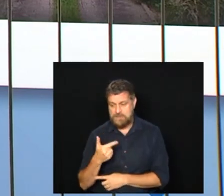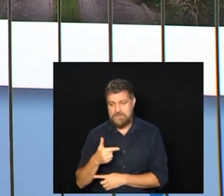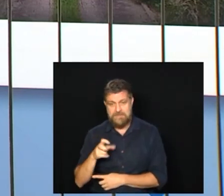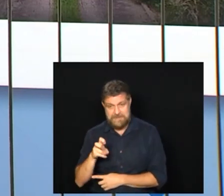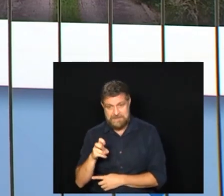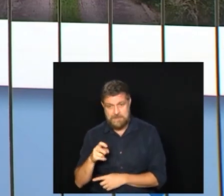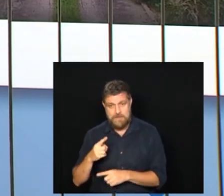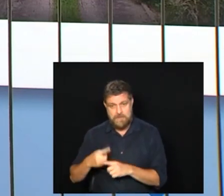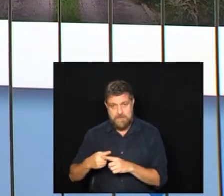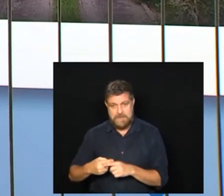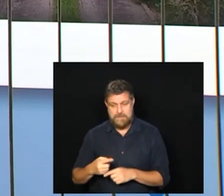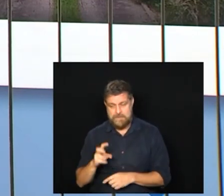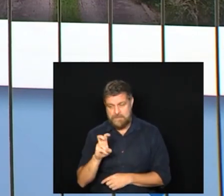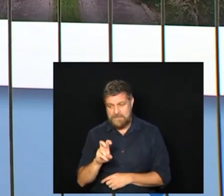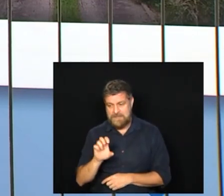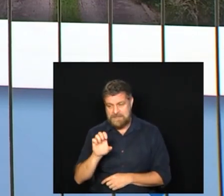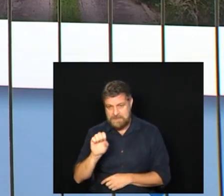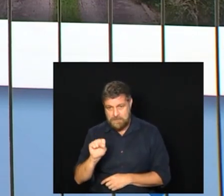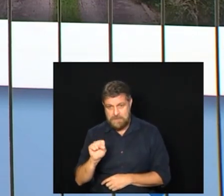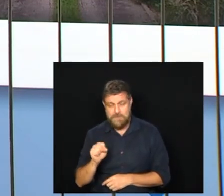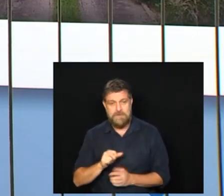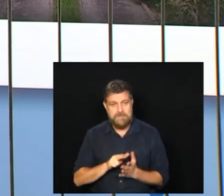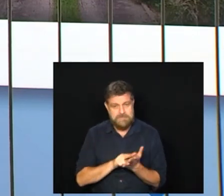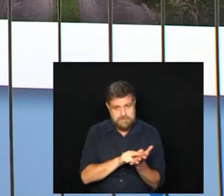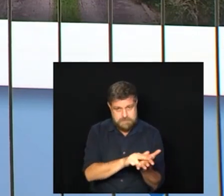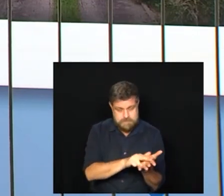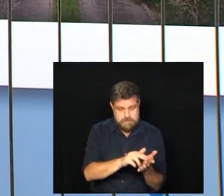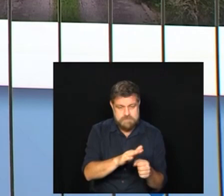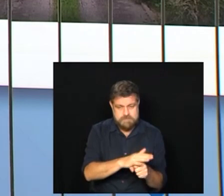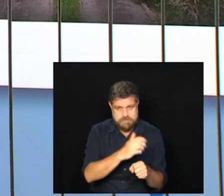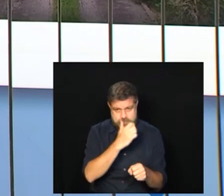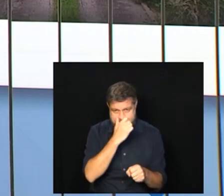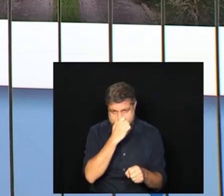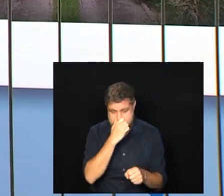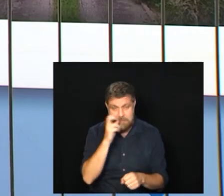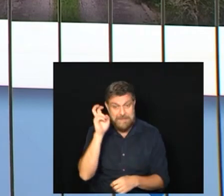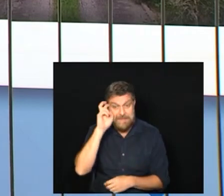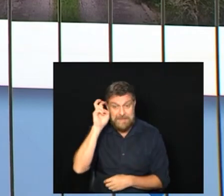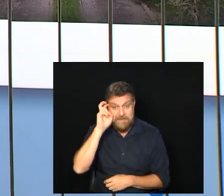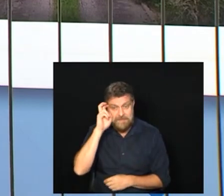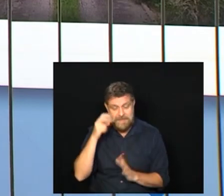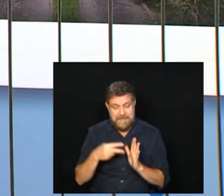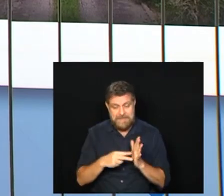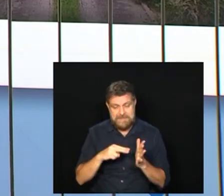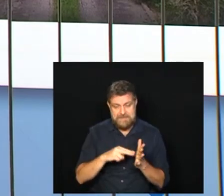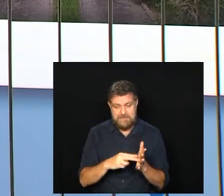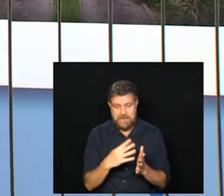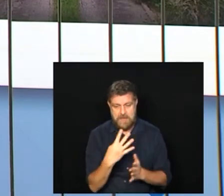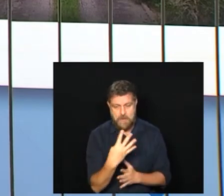dos quais 58 estavam ocupados nesta quinta-feira, o que representa